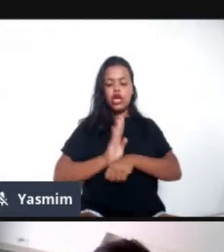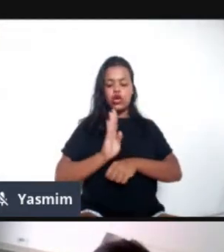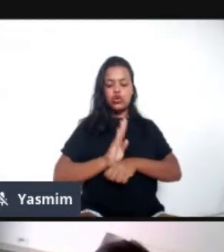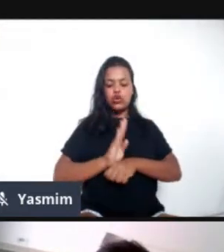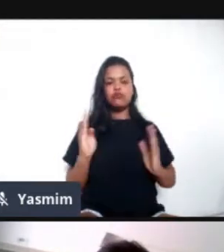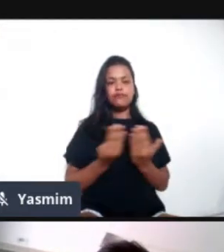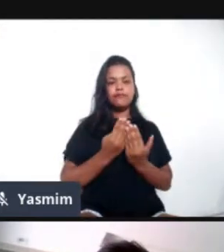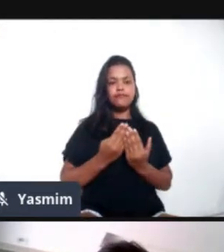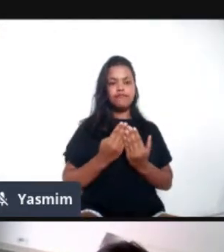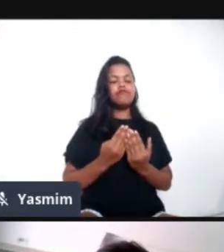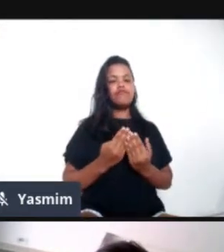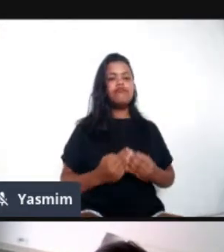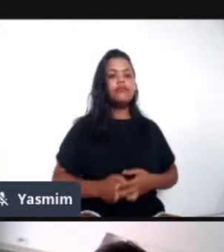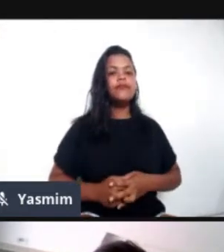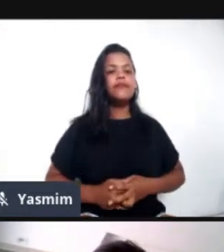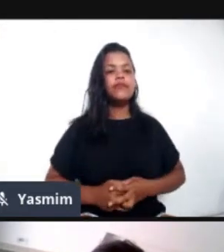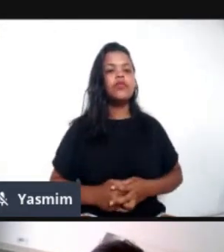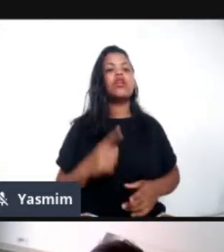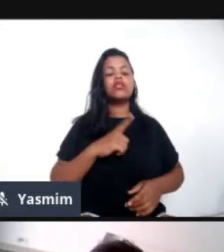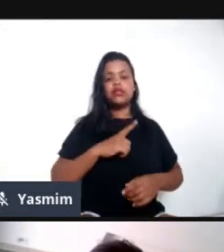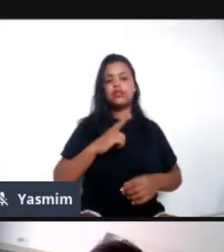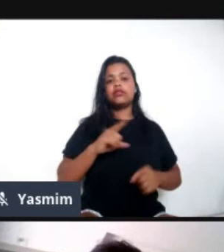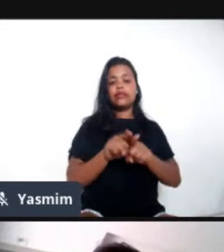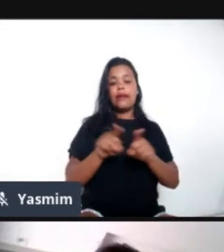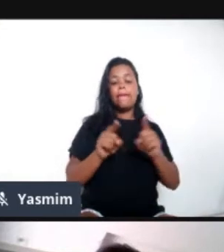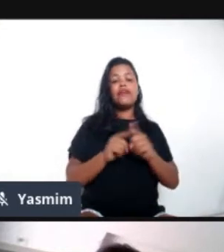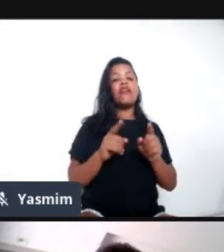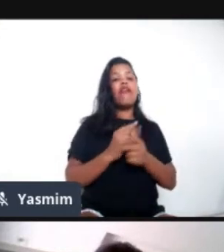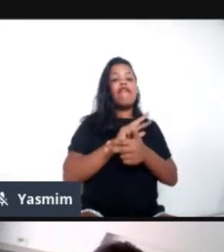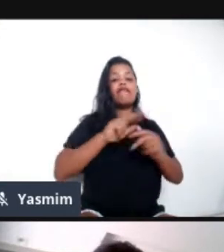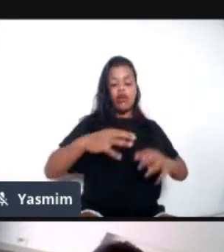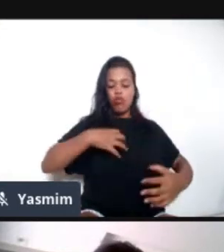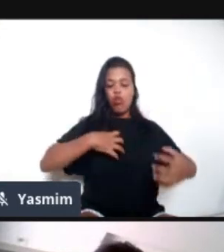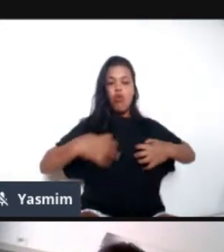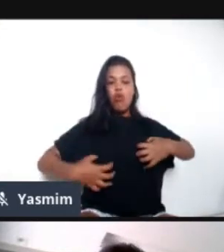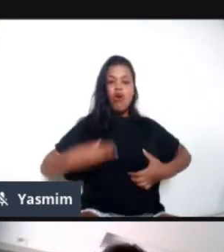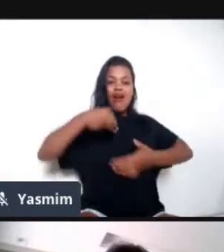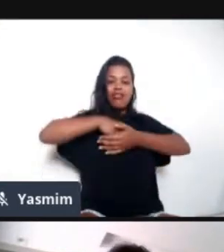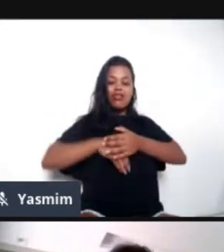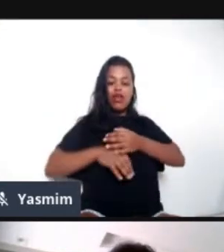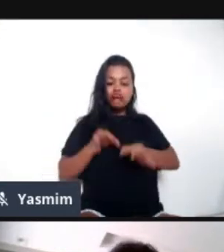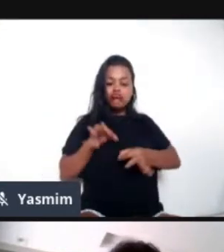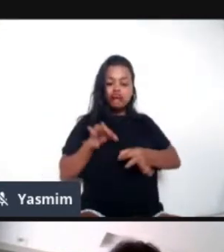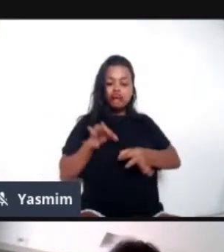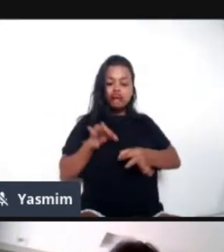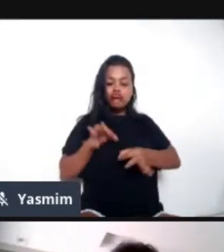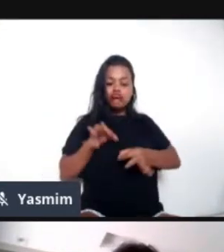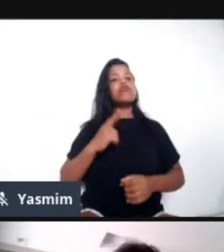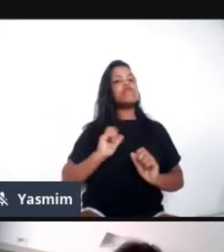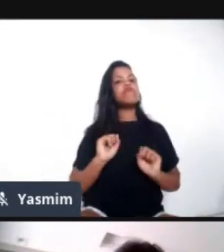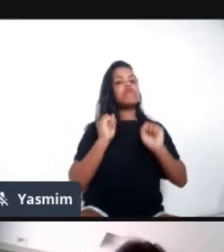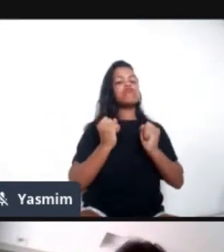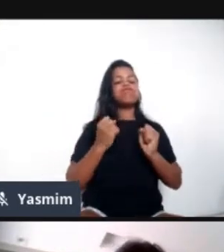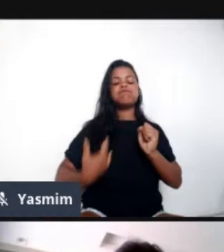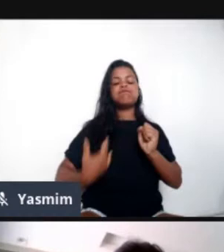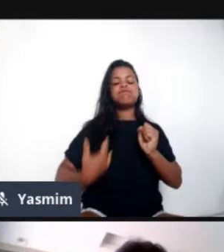no fígado, que elas se clivam quando percebem algo estranho e tentam destruir o micro-organismo. Os próprios anticorpos, que são